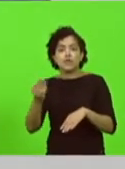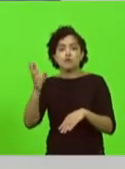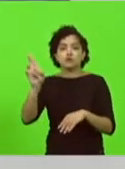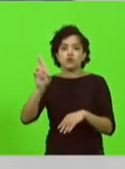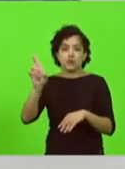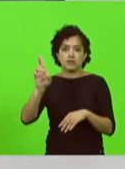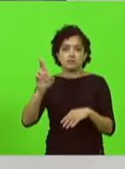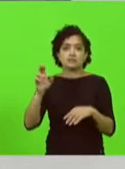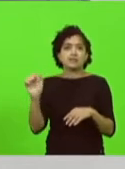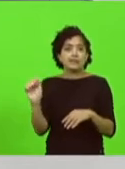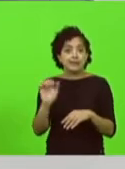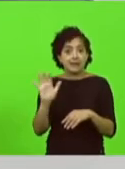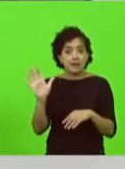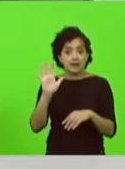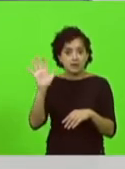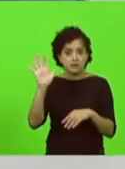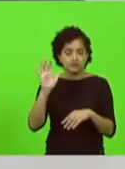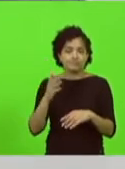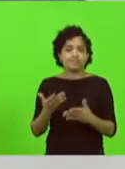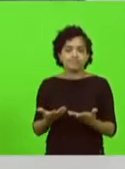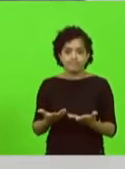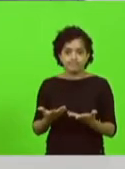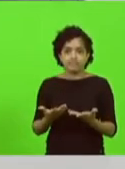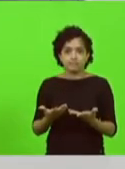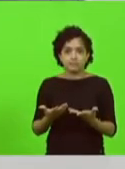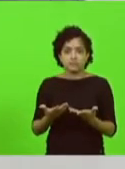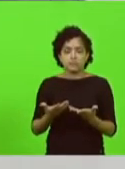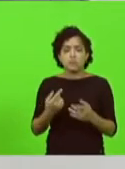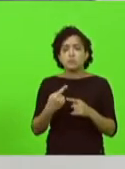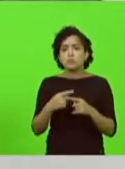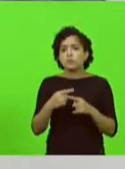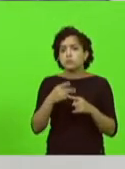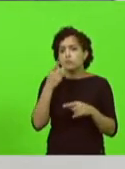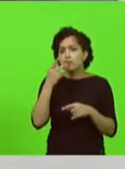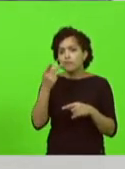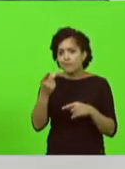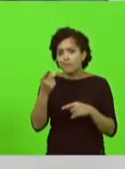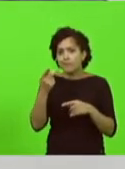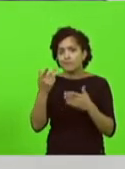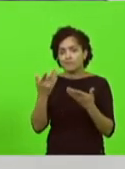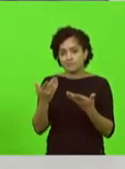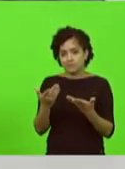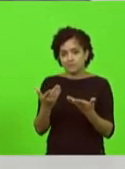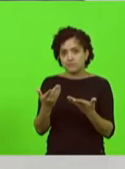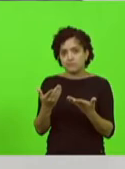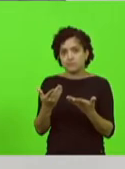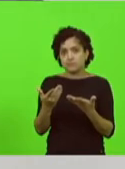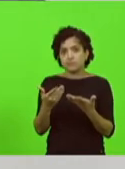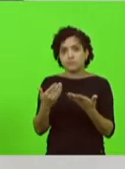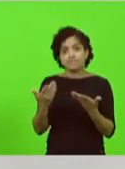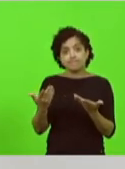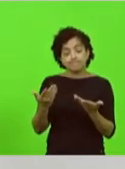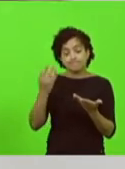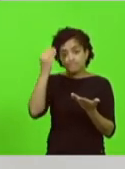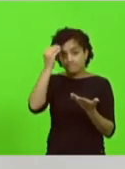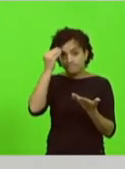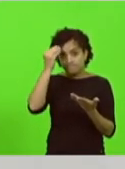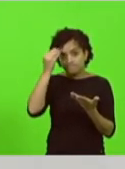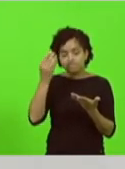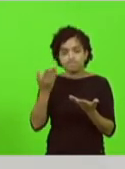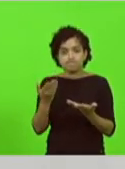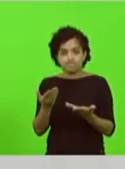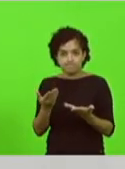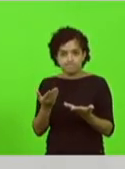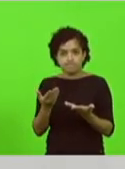Está caro para o catarinense. E por que eu falei e fiz menção a uma experiência social? Experiência. Eu tenho ali